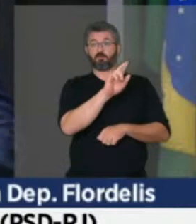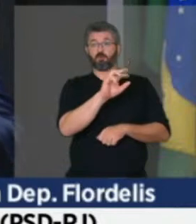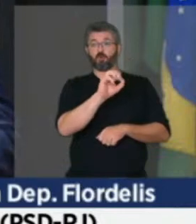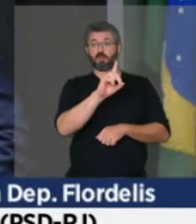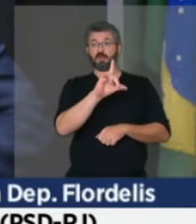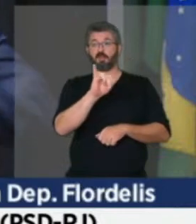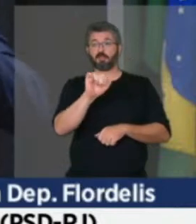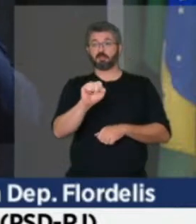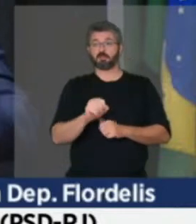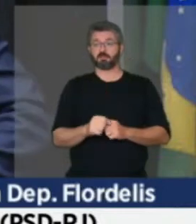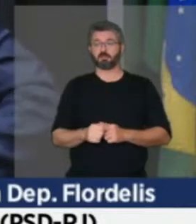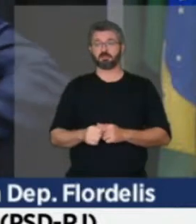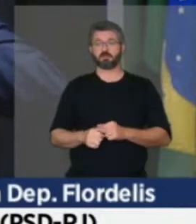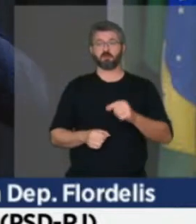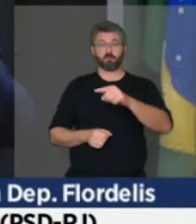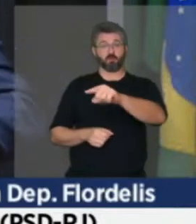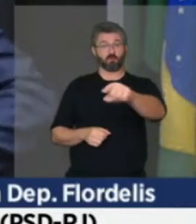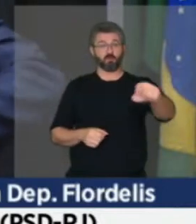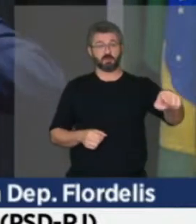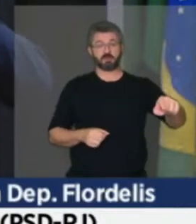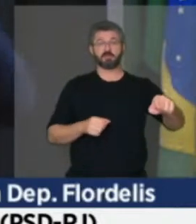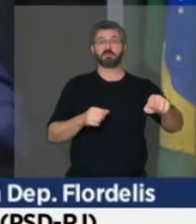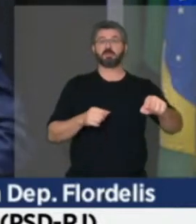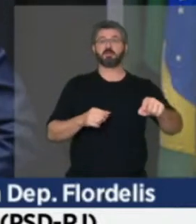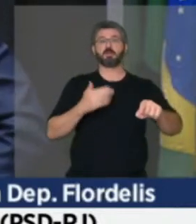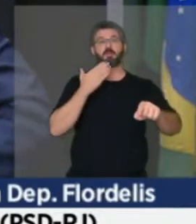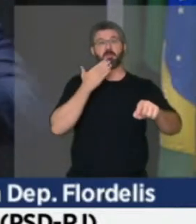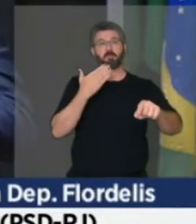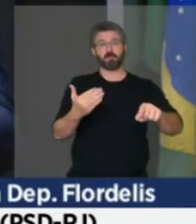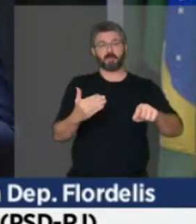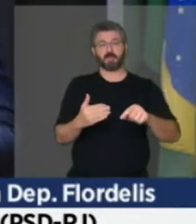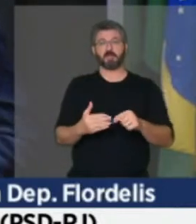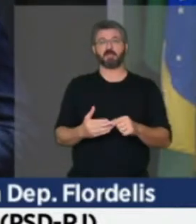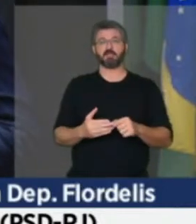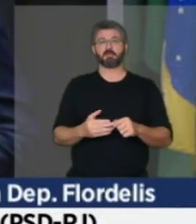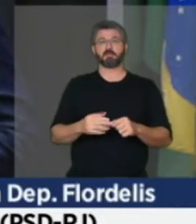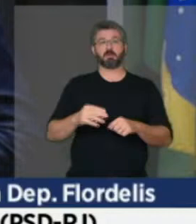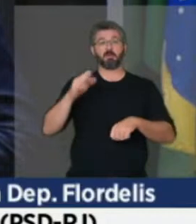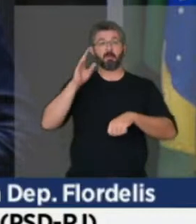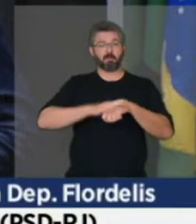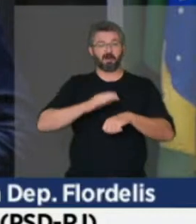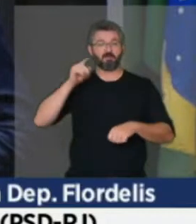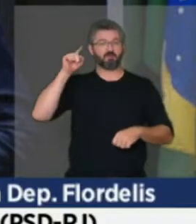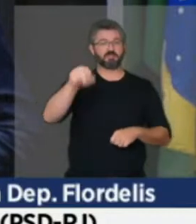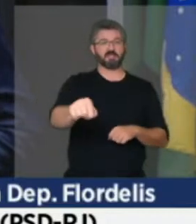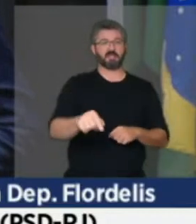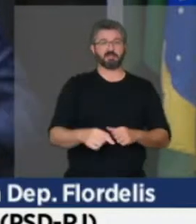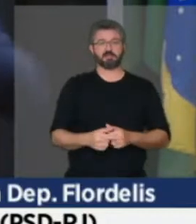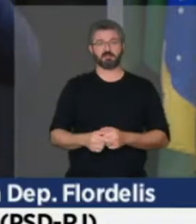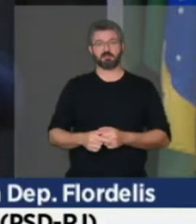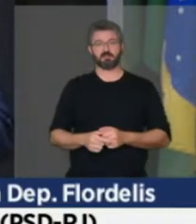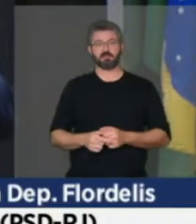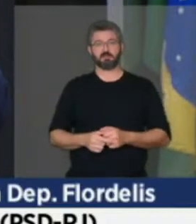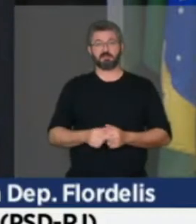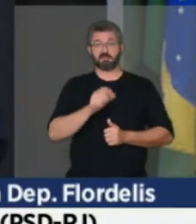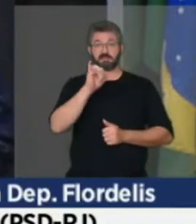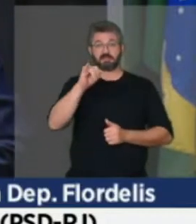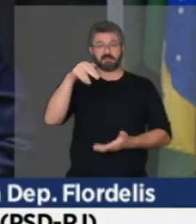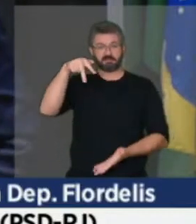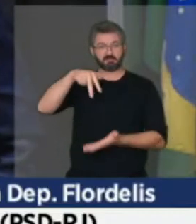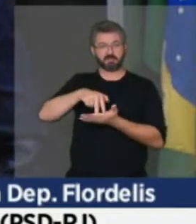É o que os senhores e as senhoras pediriam para si mesmos, se estivessem